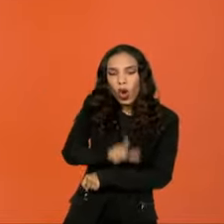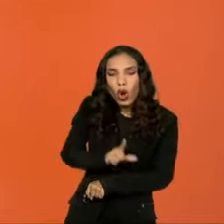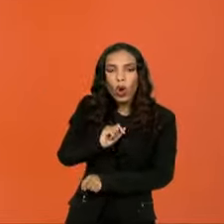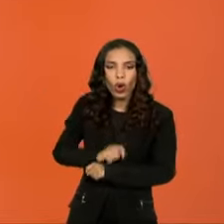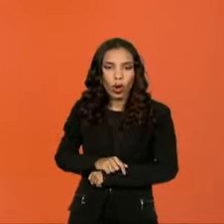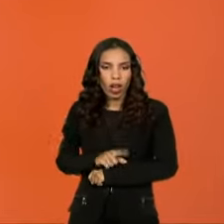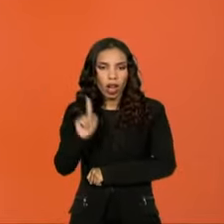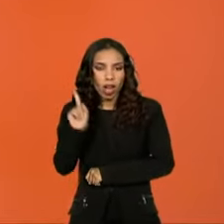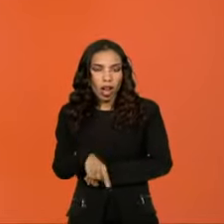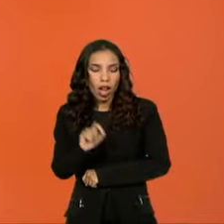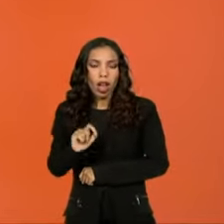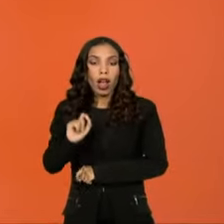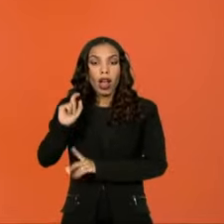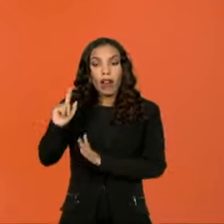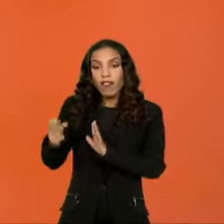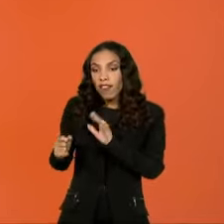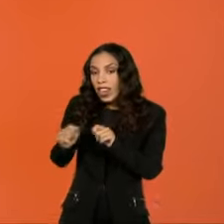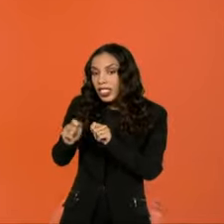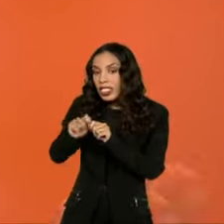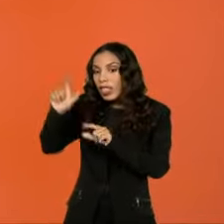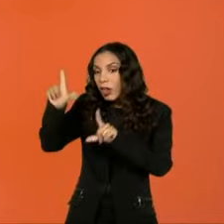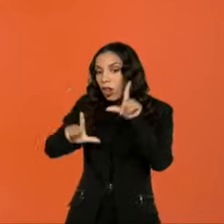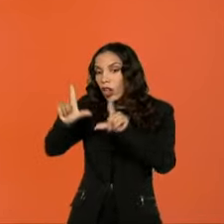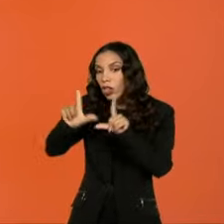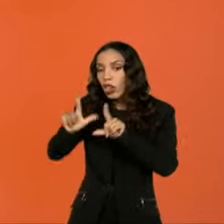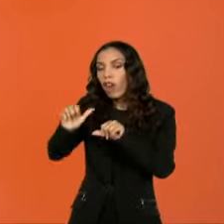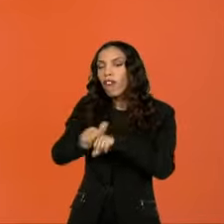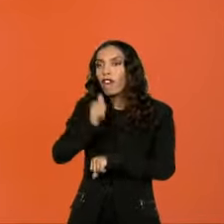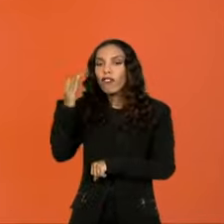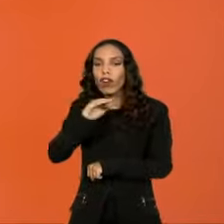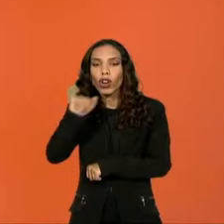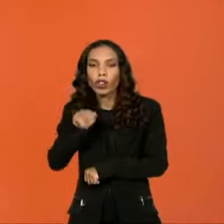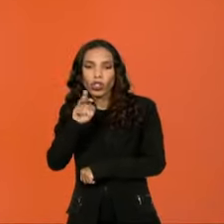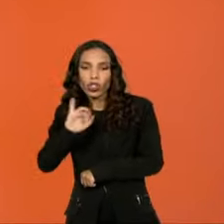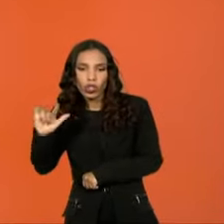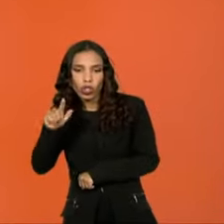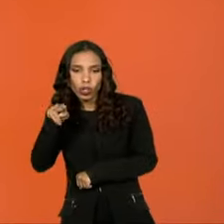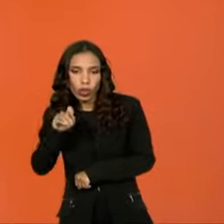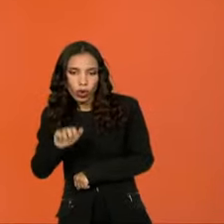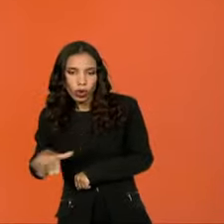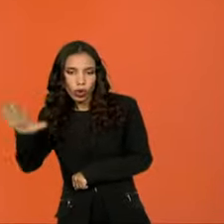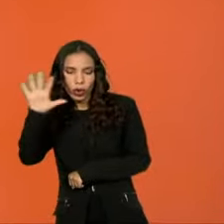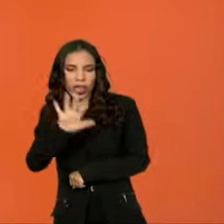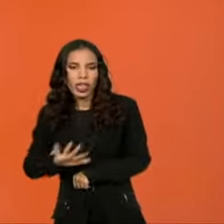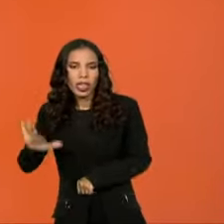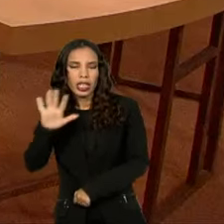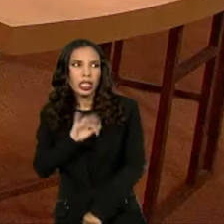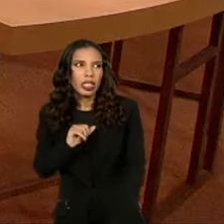falei sobre fazer um programa fora do Jornal Nacional foi em